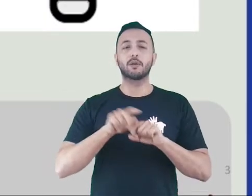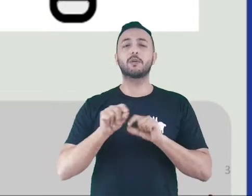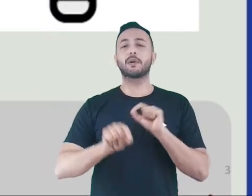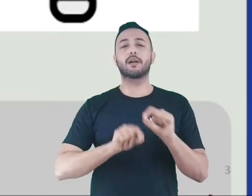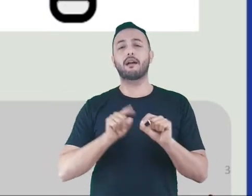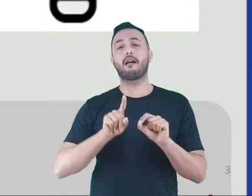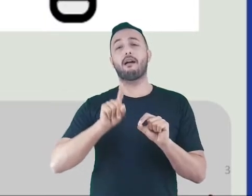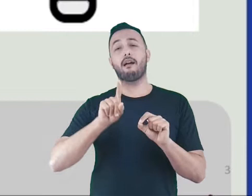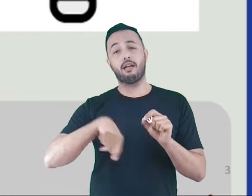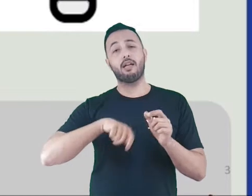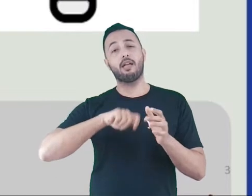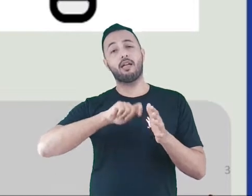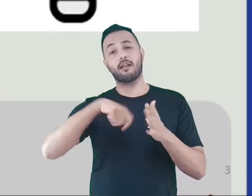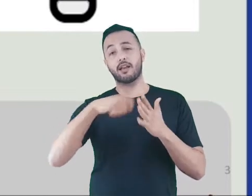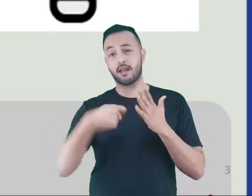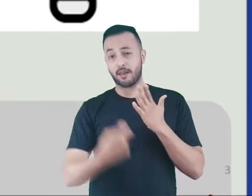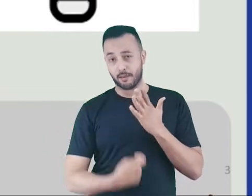que